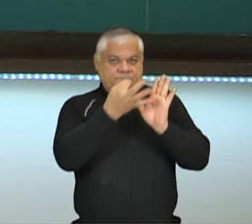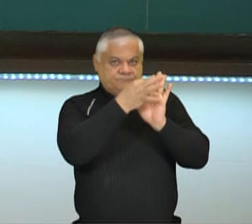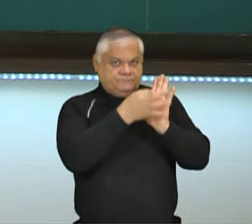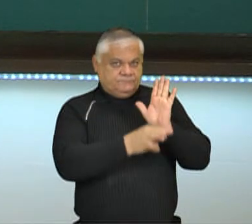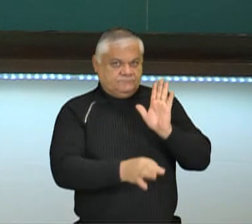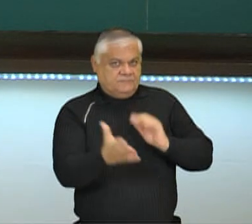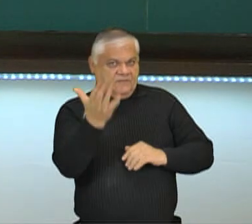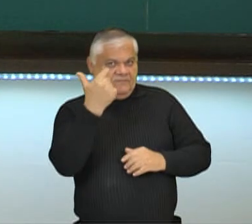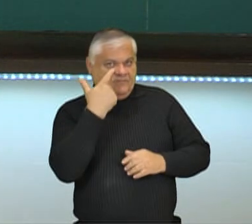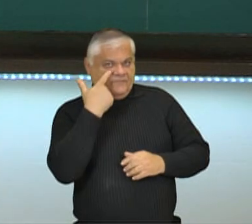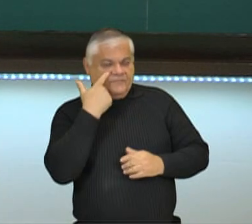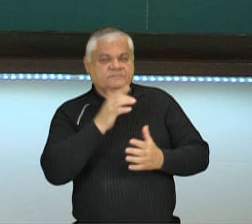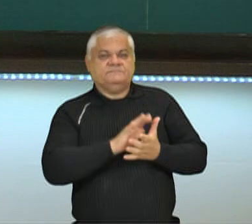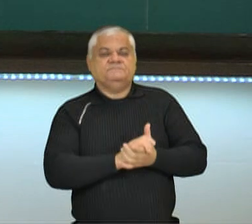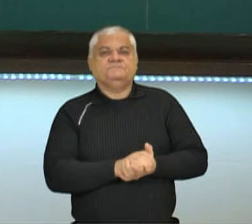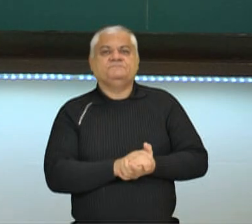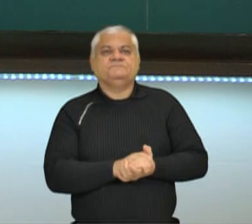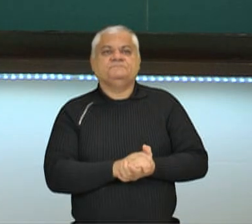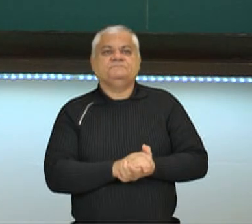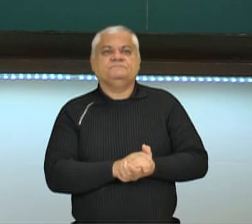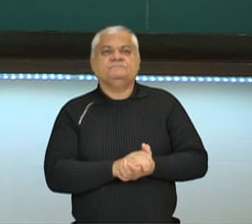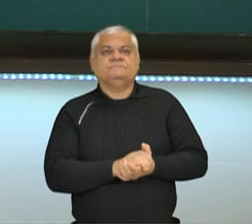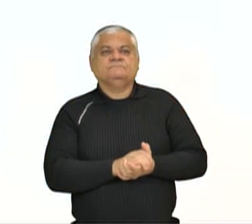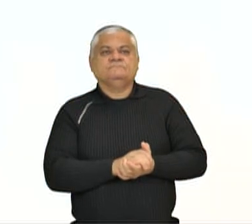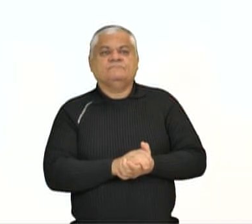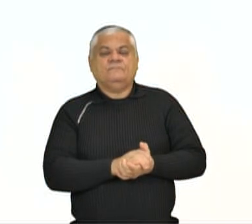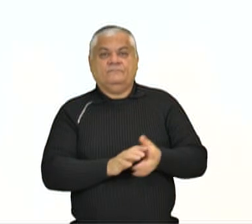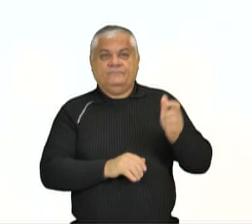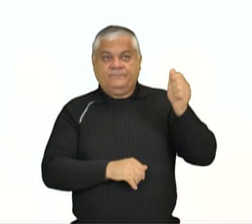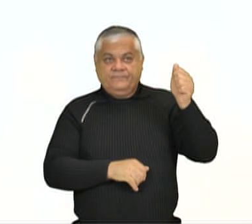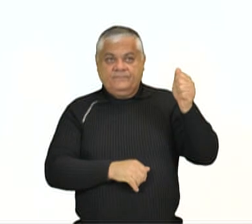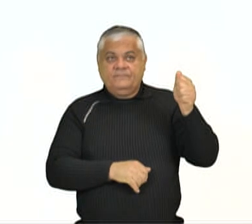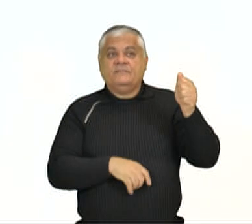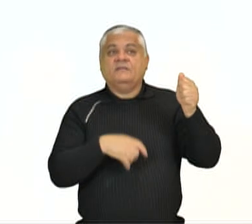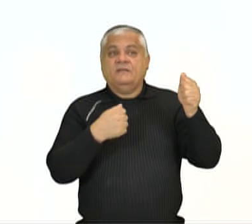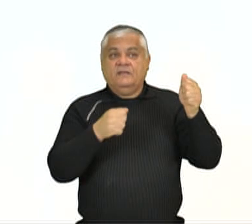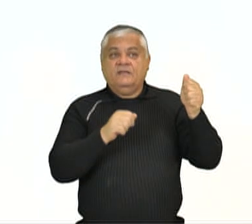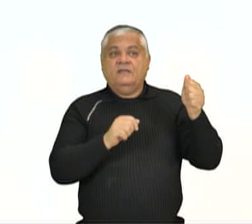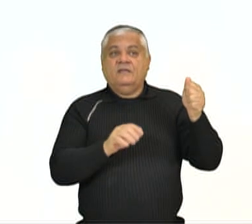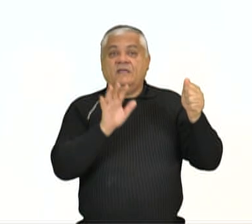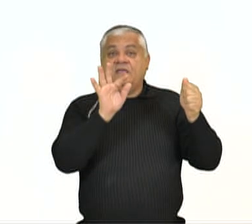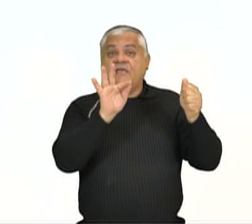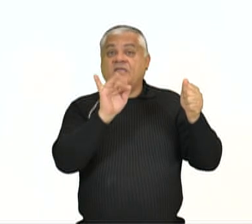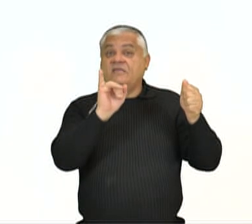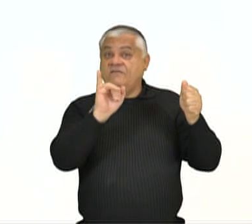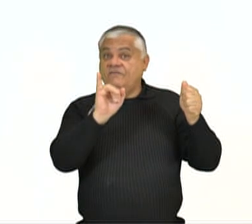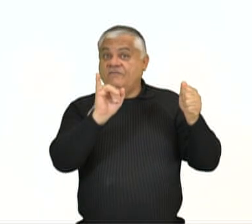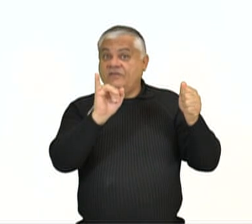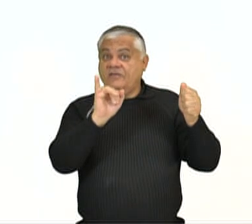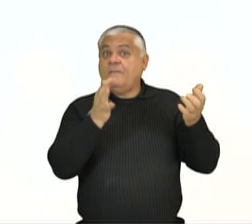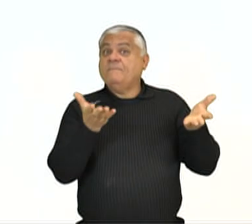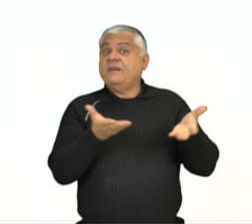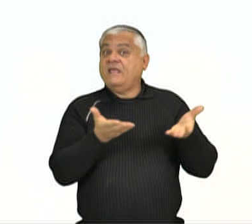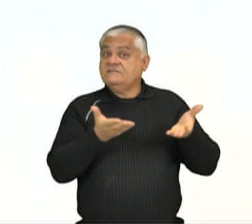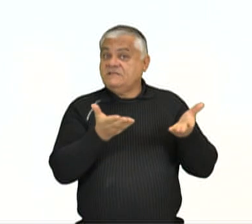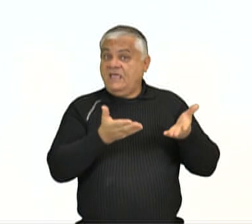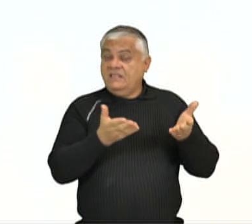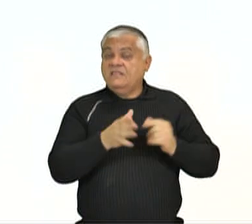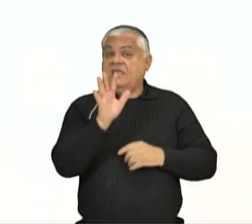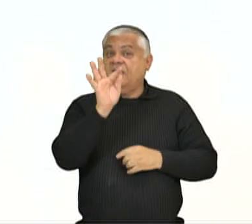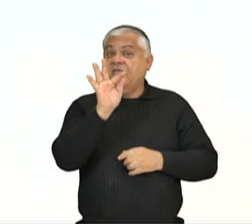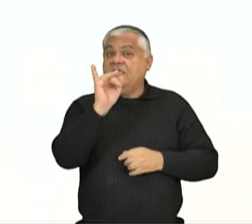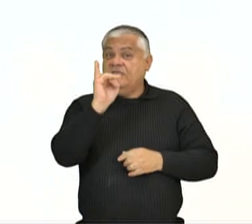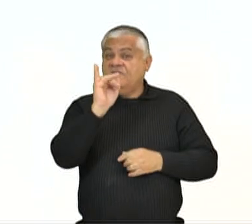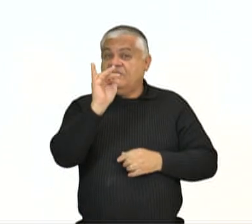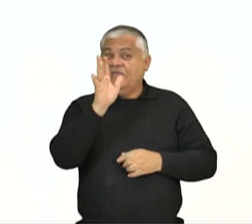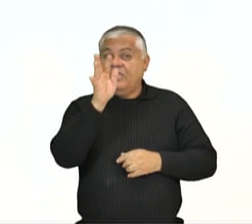Corrigindo a nossa atividade, vamos ver como é que ficou. Letra A. If we, ó, repare, todas aqui que eu estou começando com if.